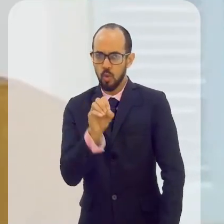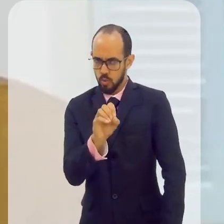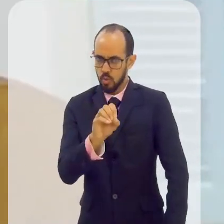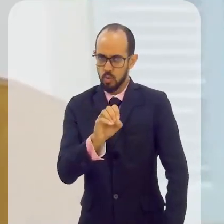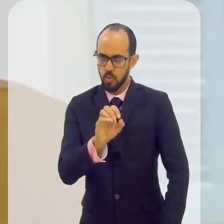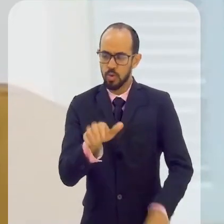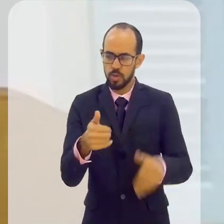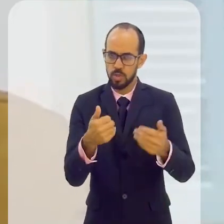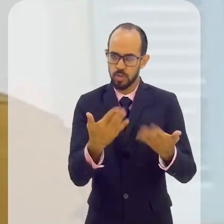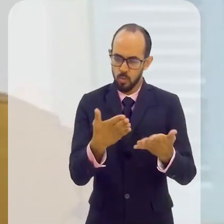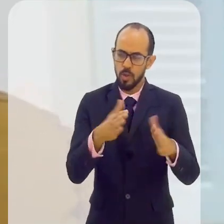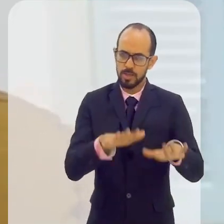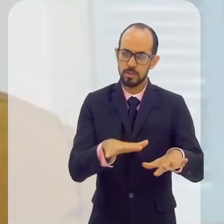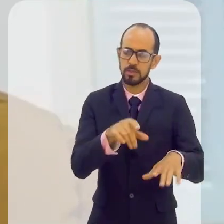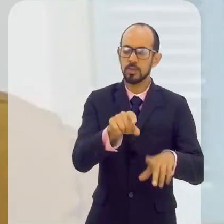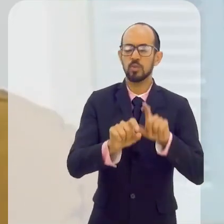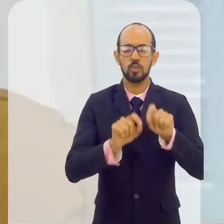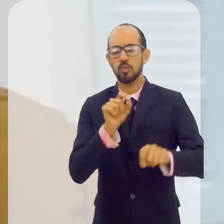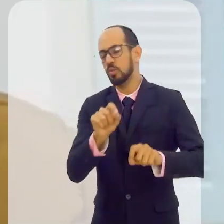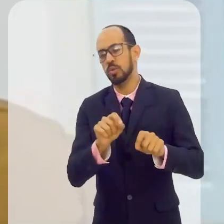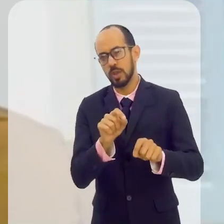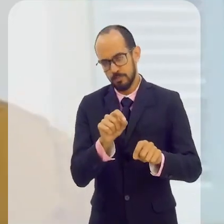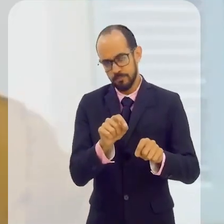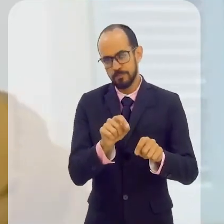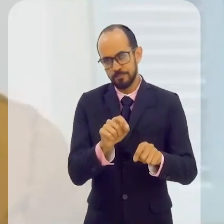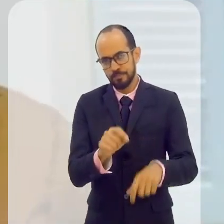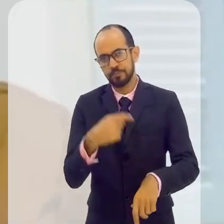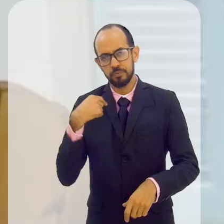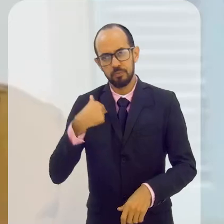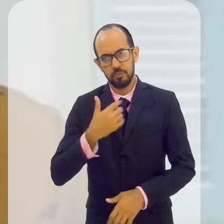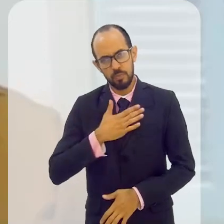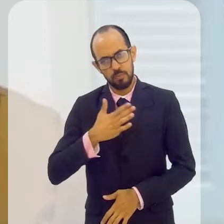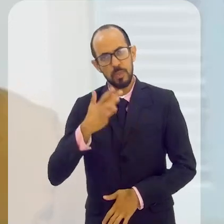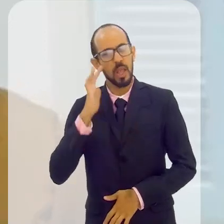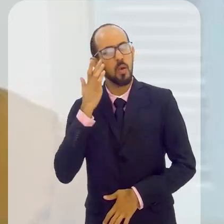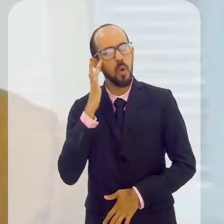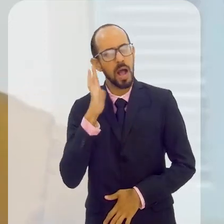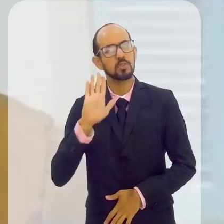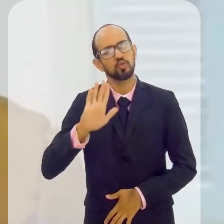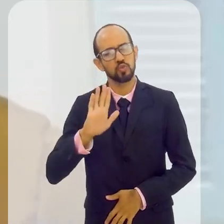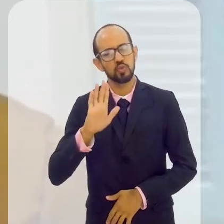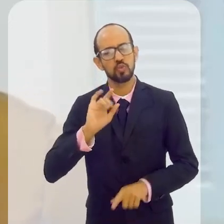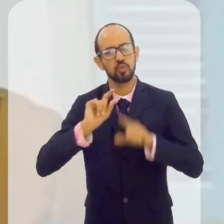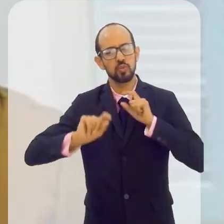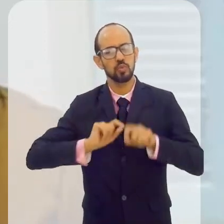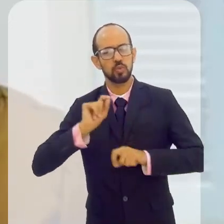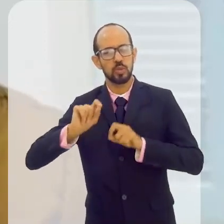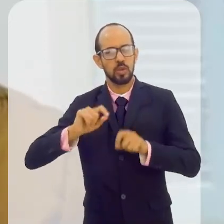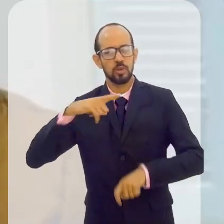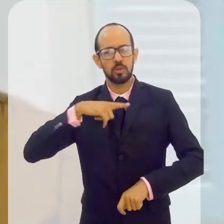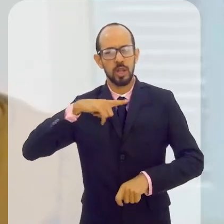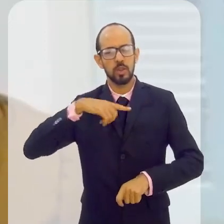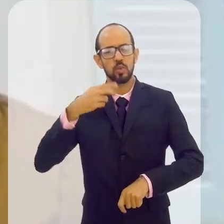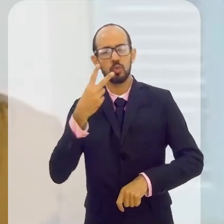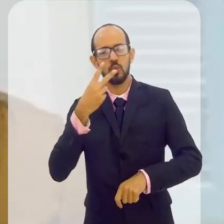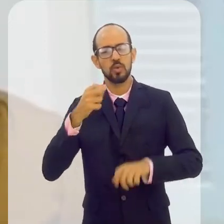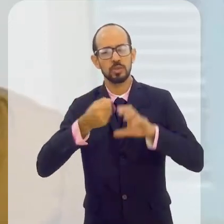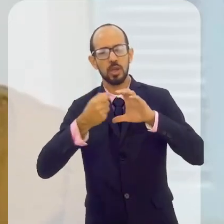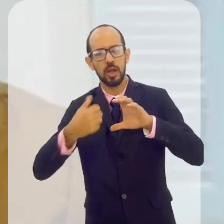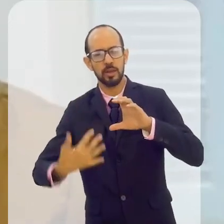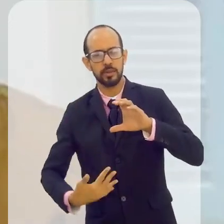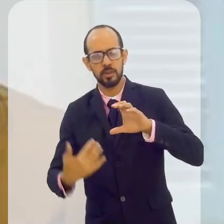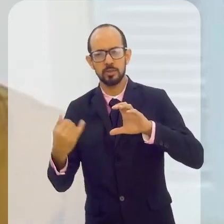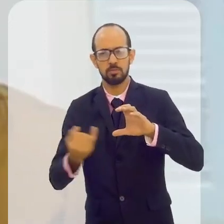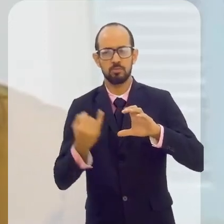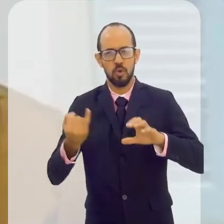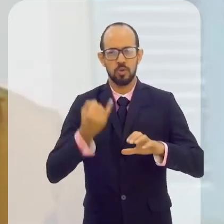E, nesse sentido, eu acho que tem dois aspectos do ensino superior que